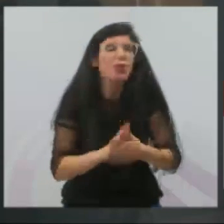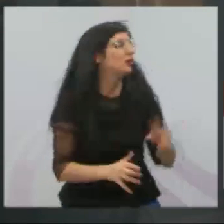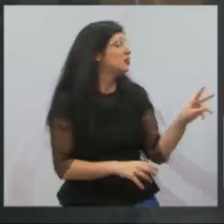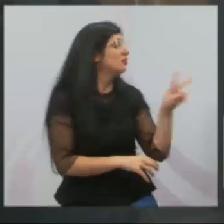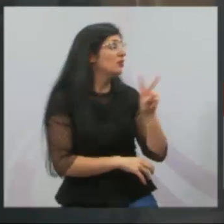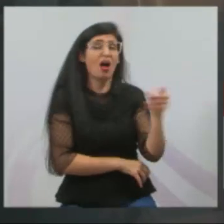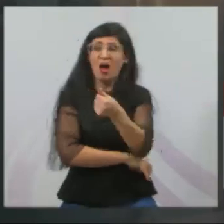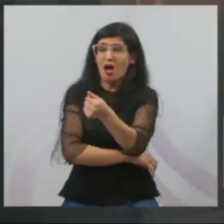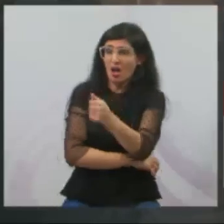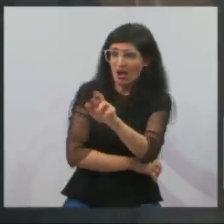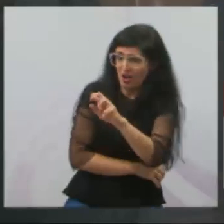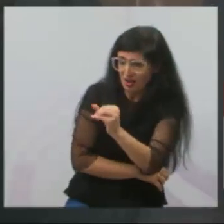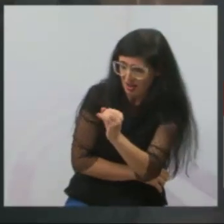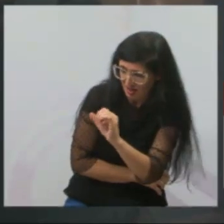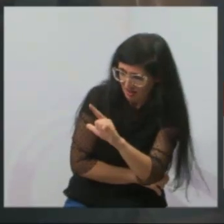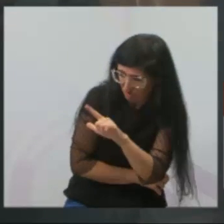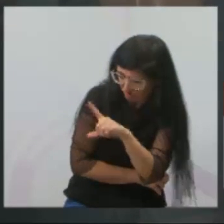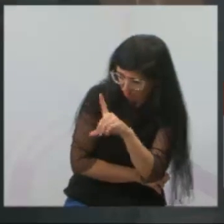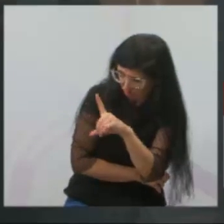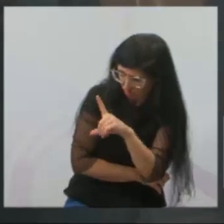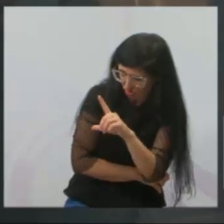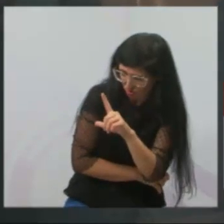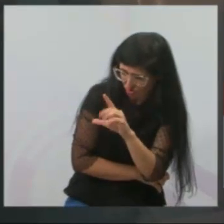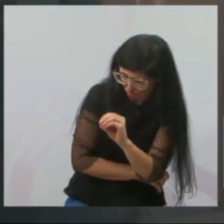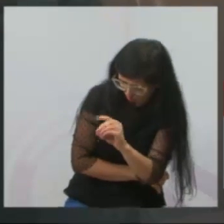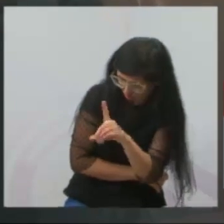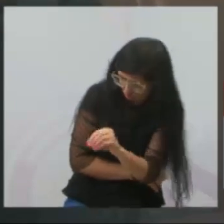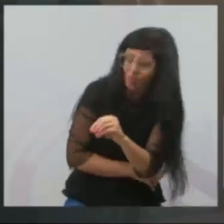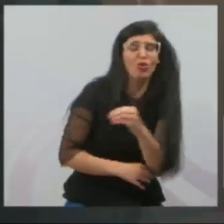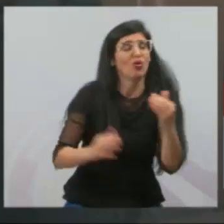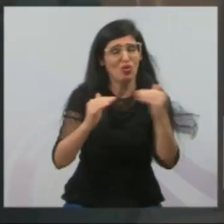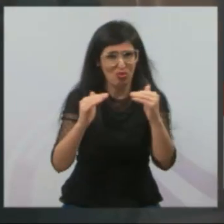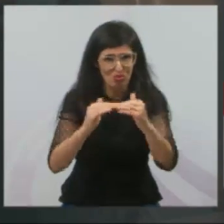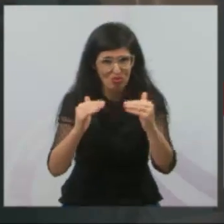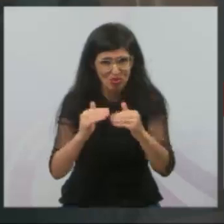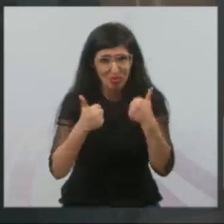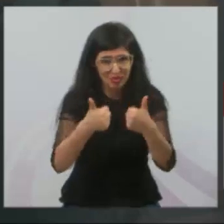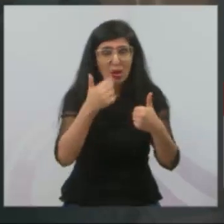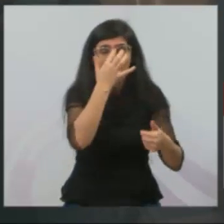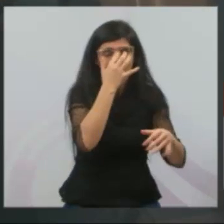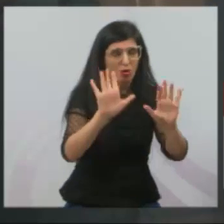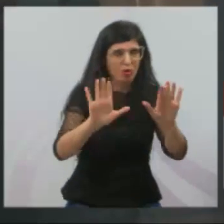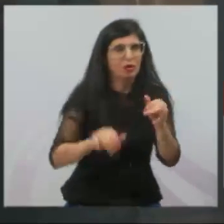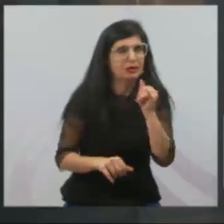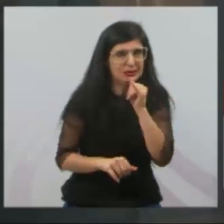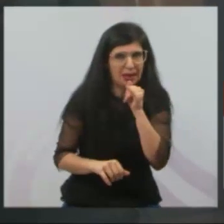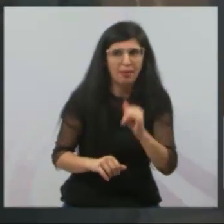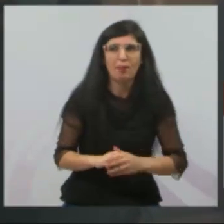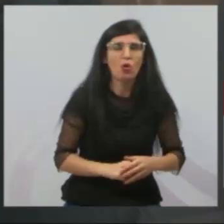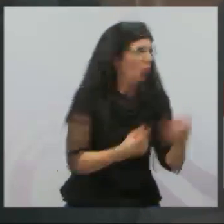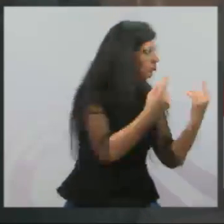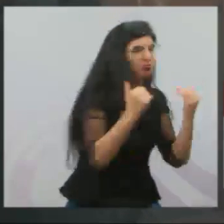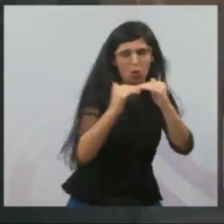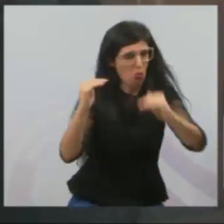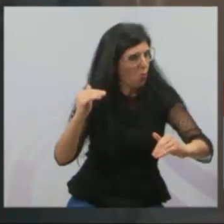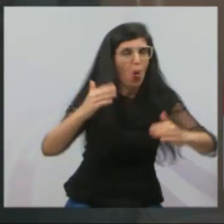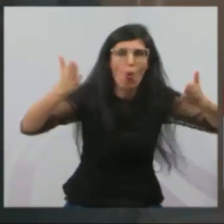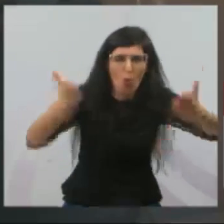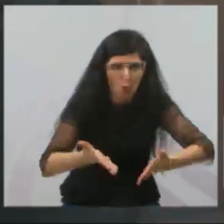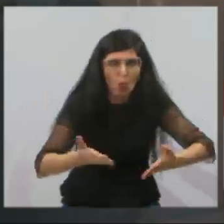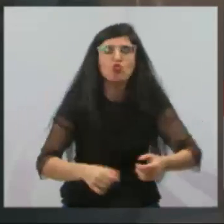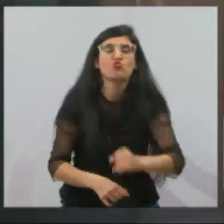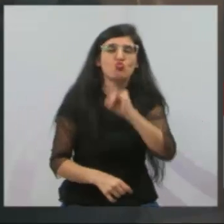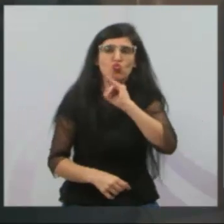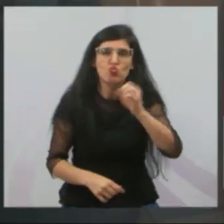é uma proposta que tem substância, né? Que de modo que se a gente rejeita esse projeto aqui hoje, o prefeito